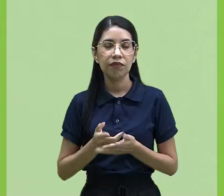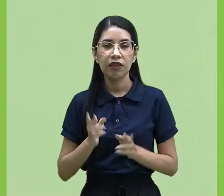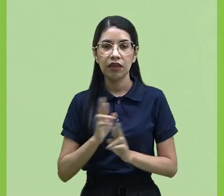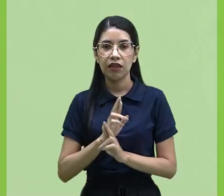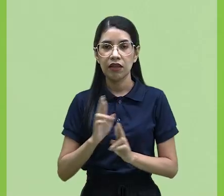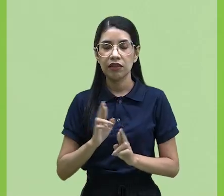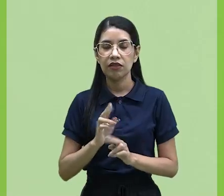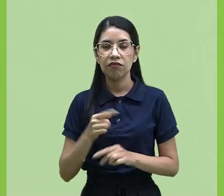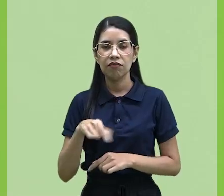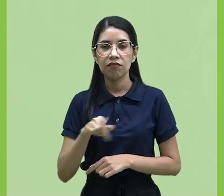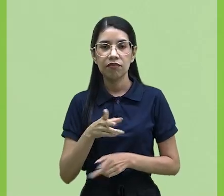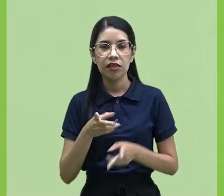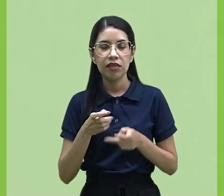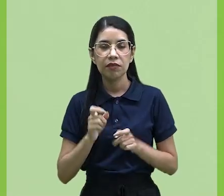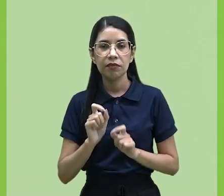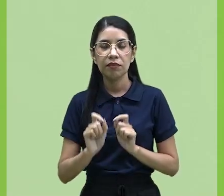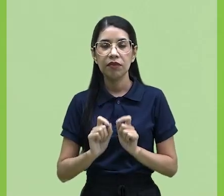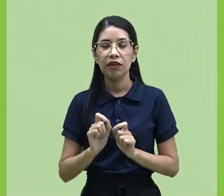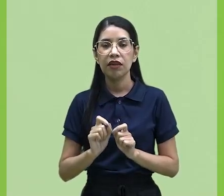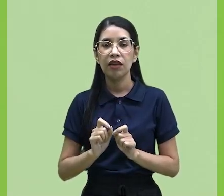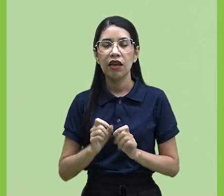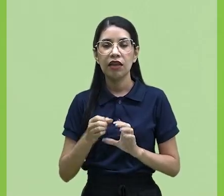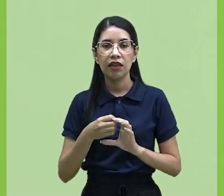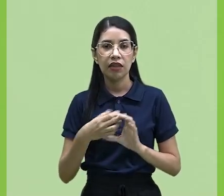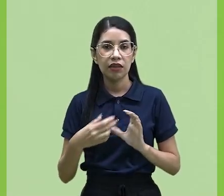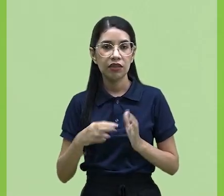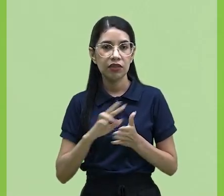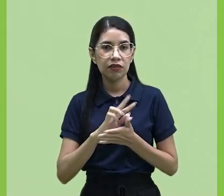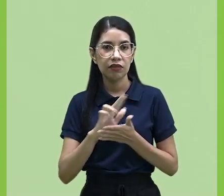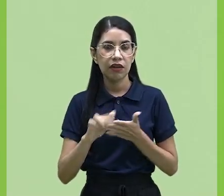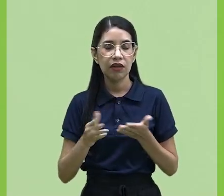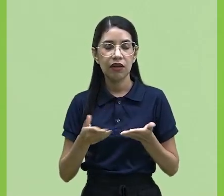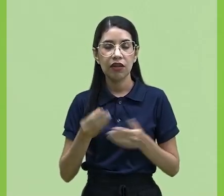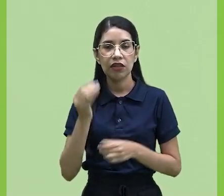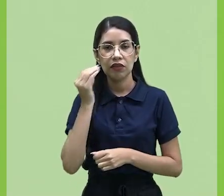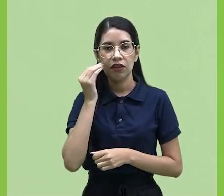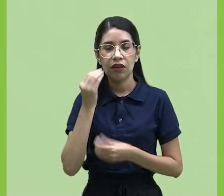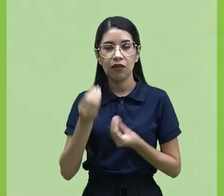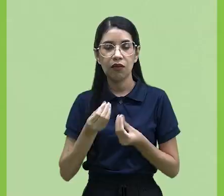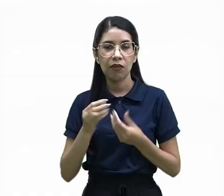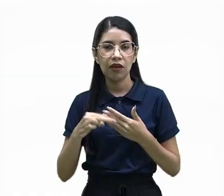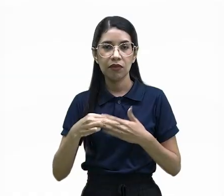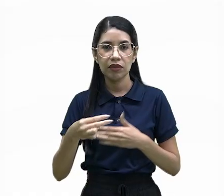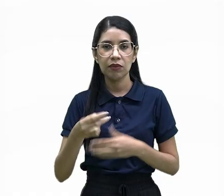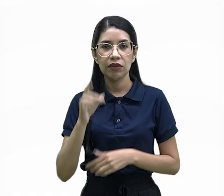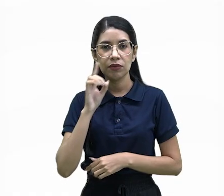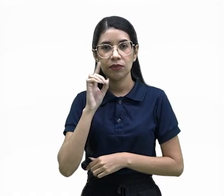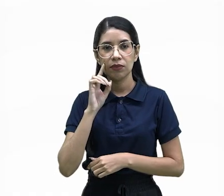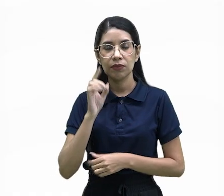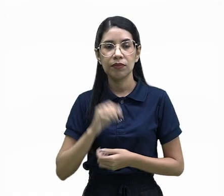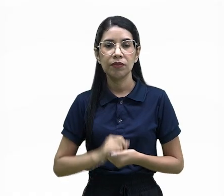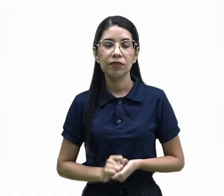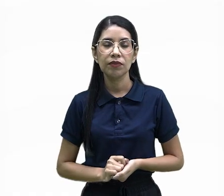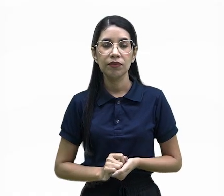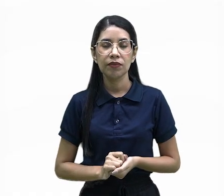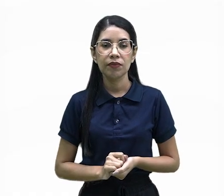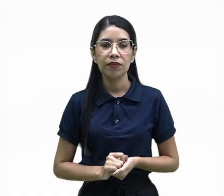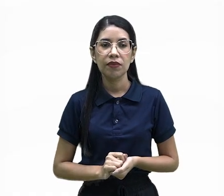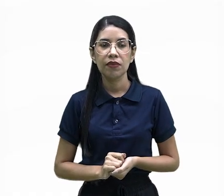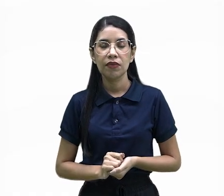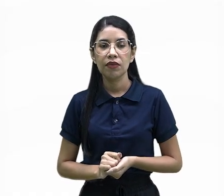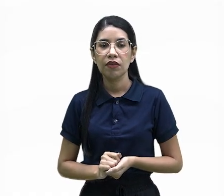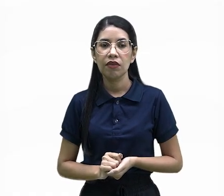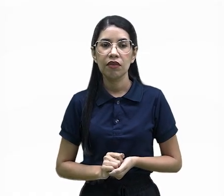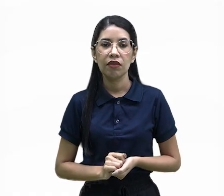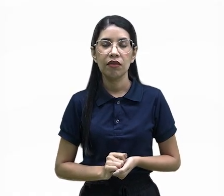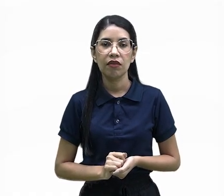gente observou aí a questão das propriedades e a gente vai ver um pouquinho desse impacto no cotidiano, olha só. Bom, né,